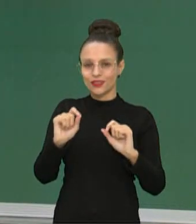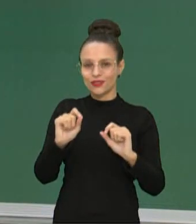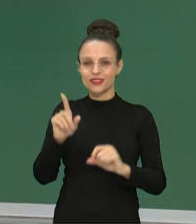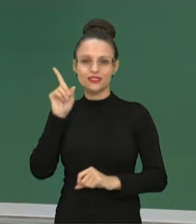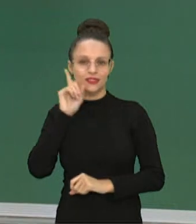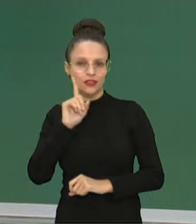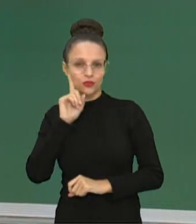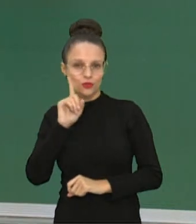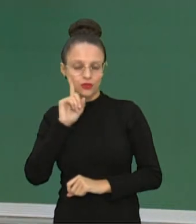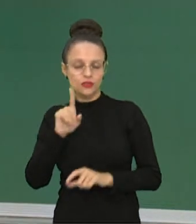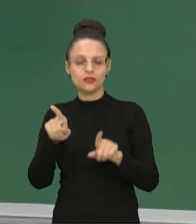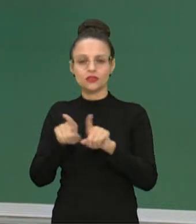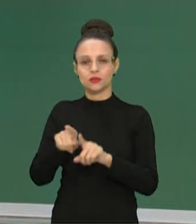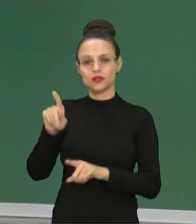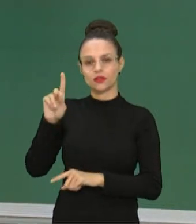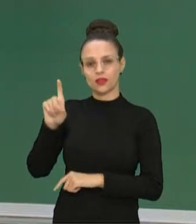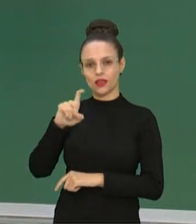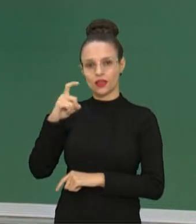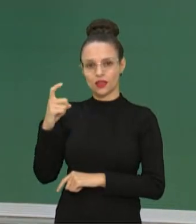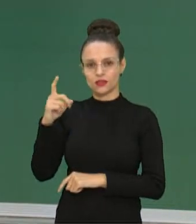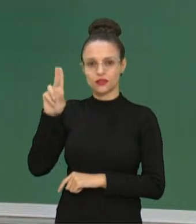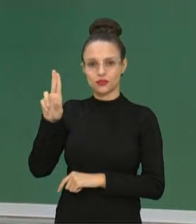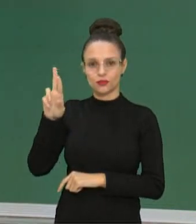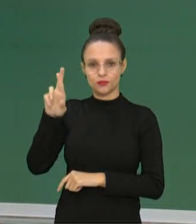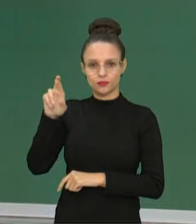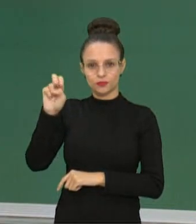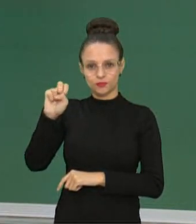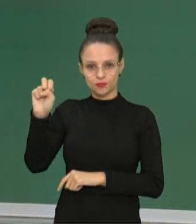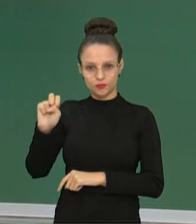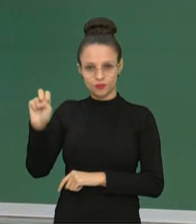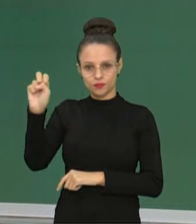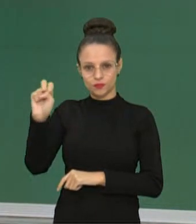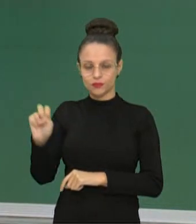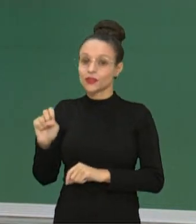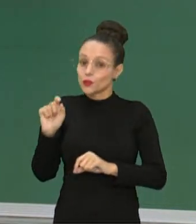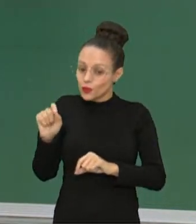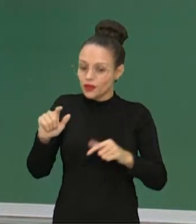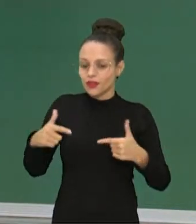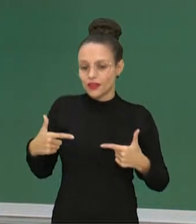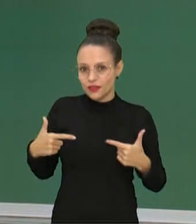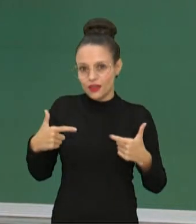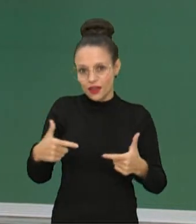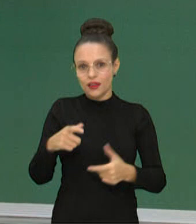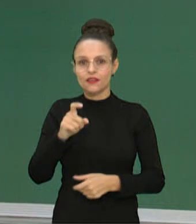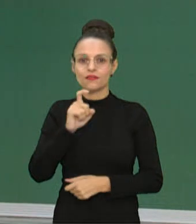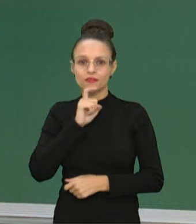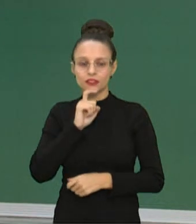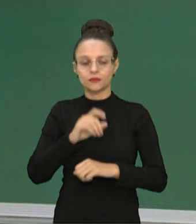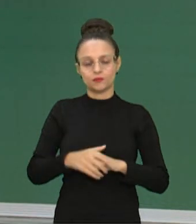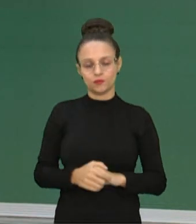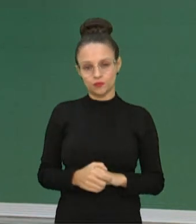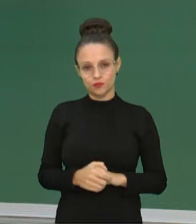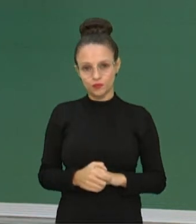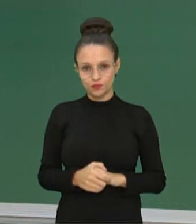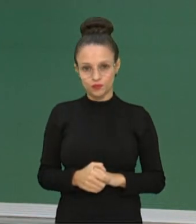e com a antiga União das Repúblicas Socialistas Soviéticas, ou seja, a Guerra Fria.